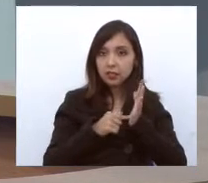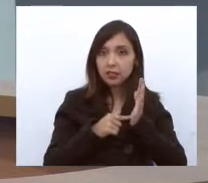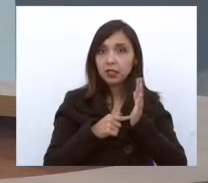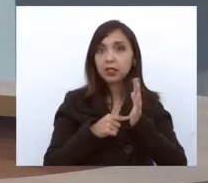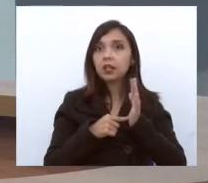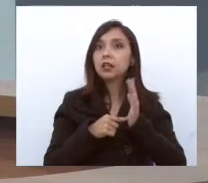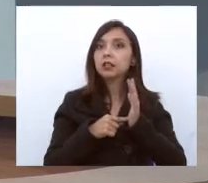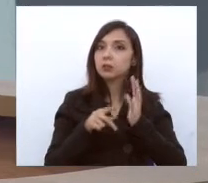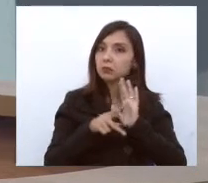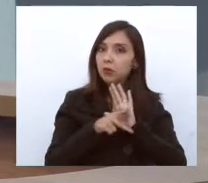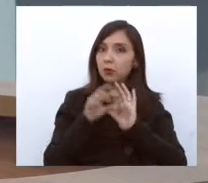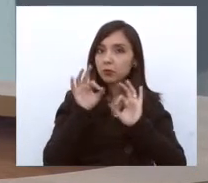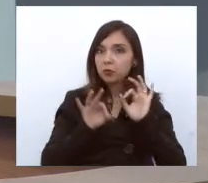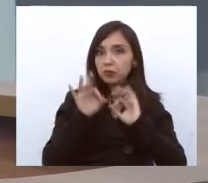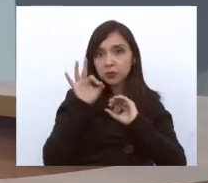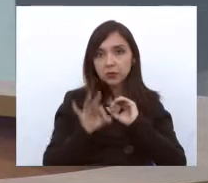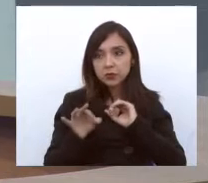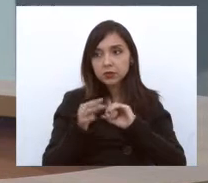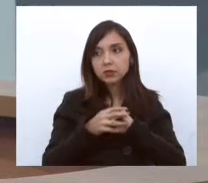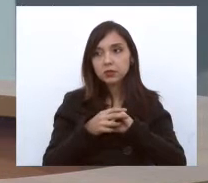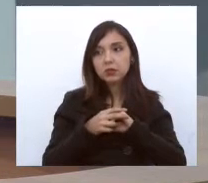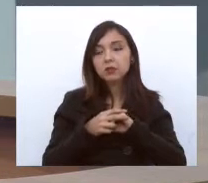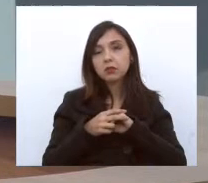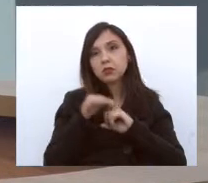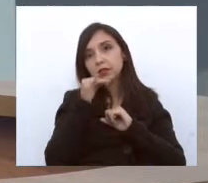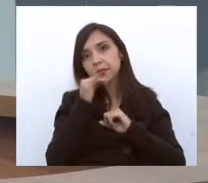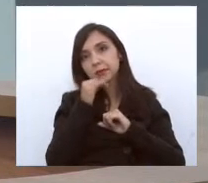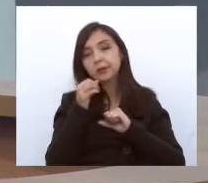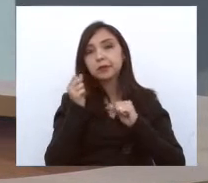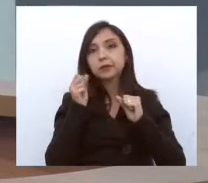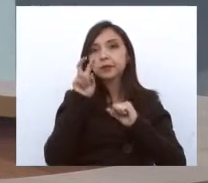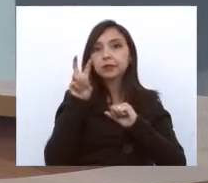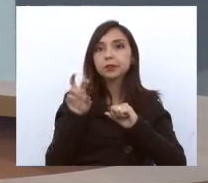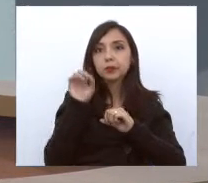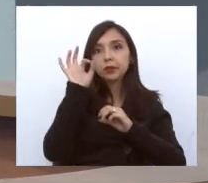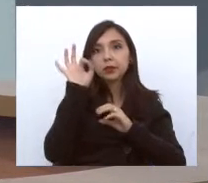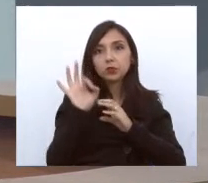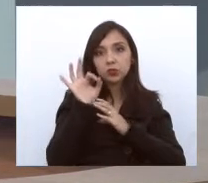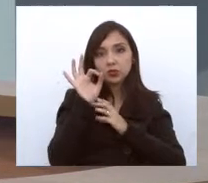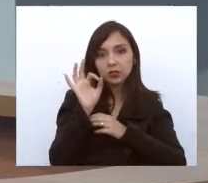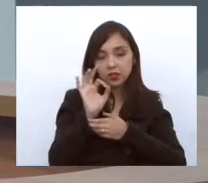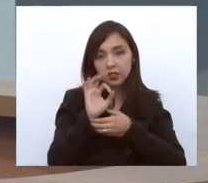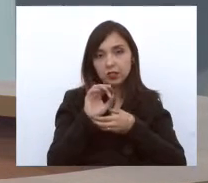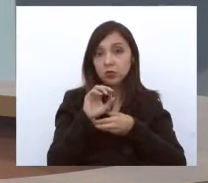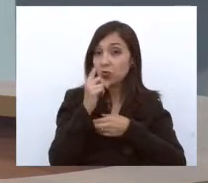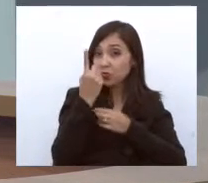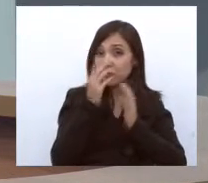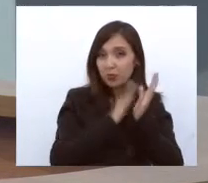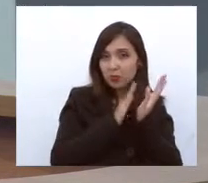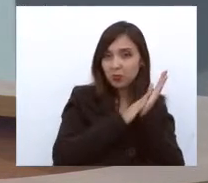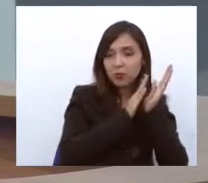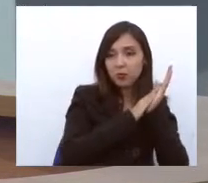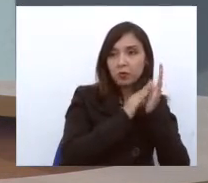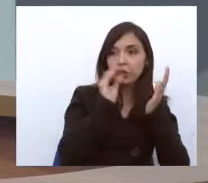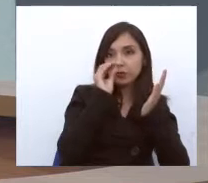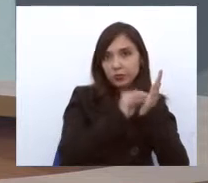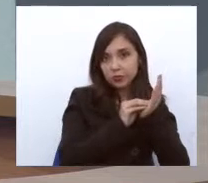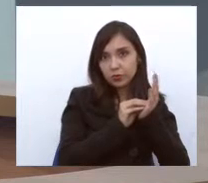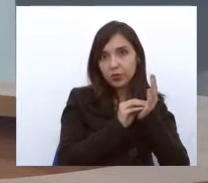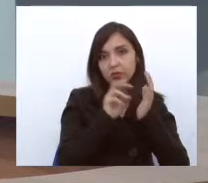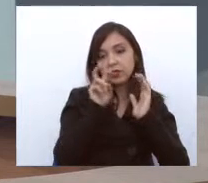isenção de um percentual, vamos se falar em 50%, e uma proposta colocada aqui a